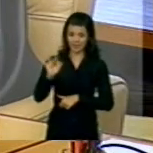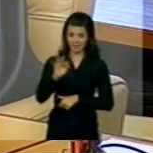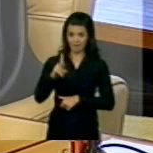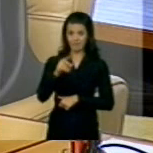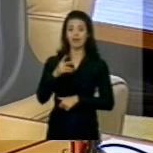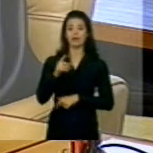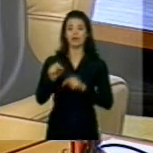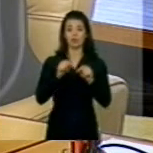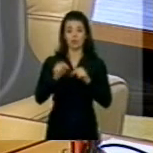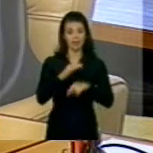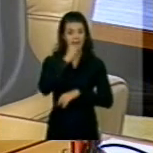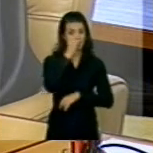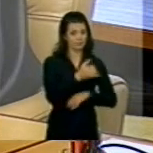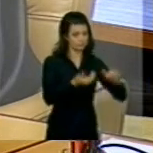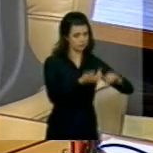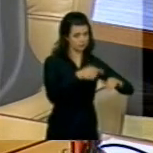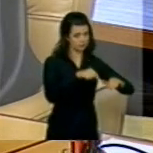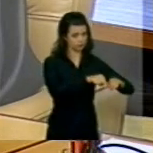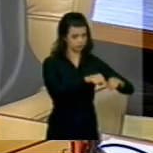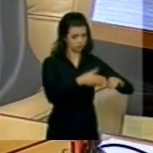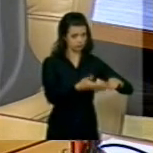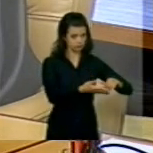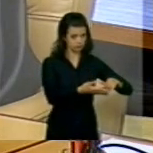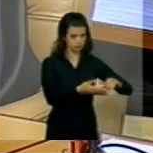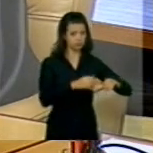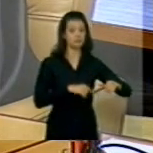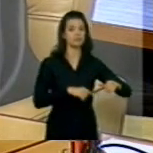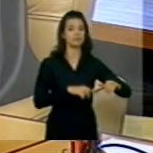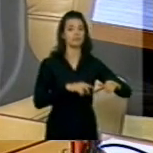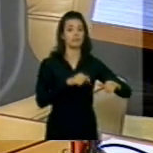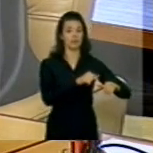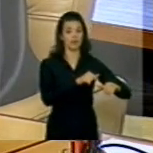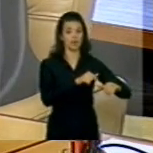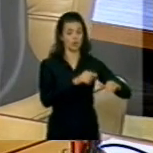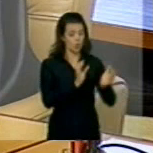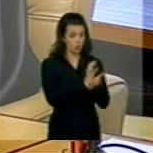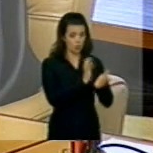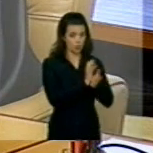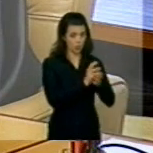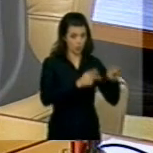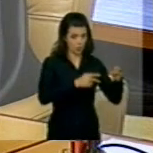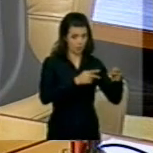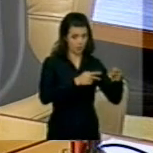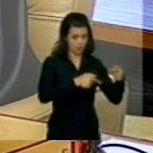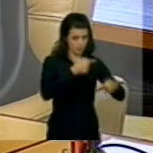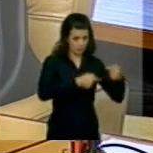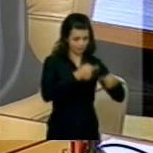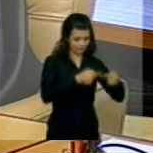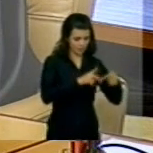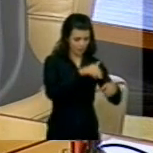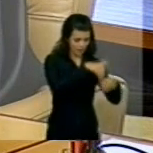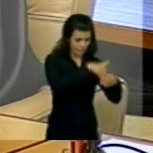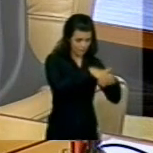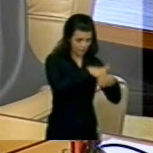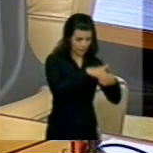ciência à casa respectiva, que por iniciativa do partido político nela representado e pelo voto da maioria de seus membros, poderá,